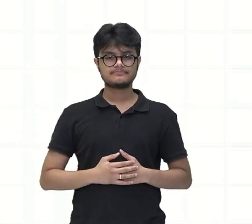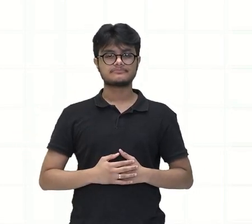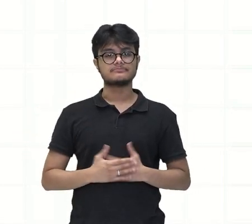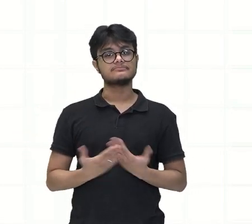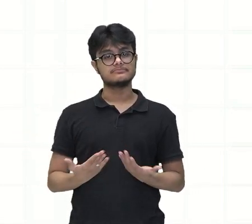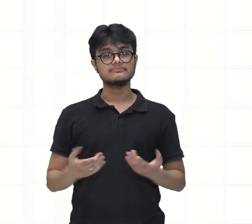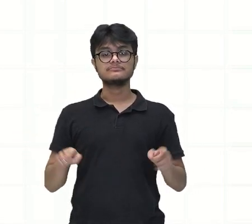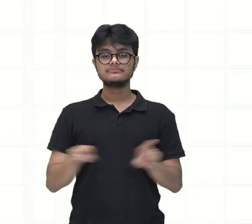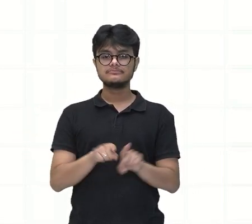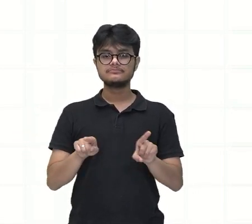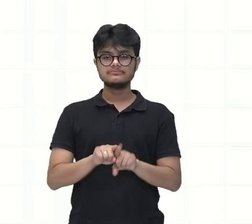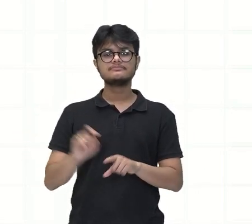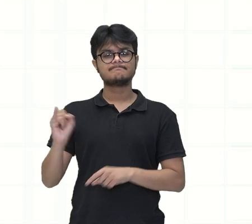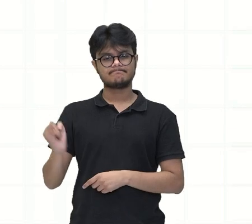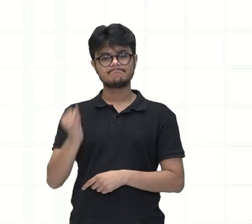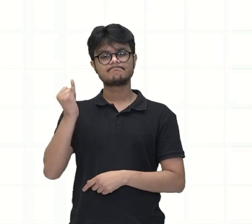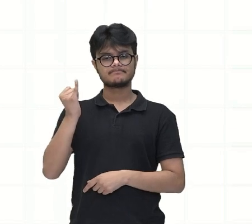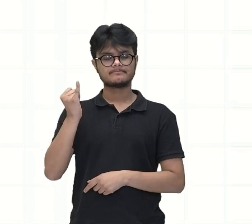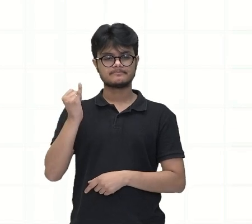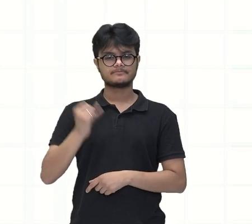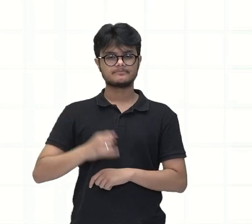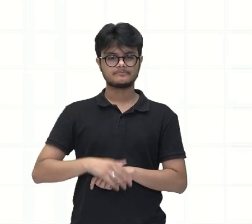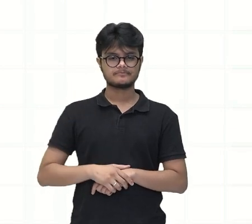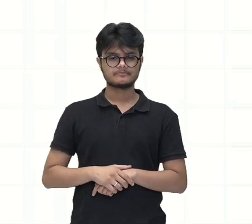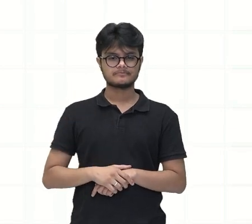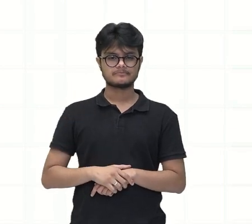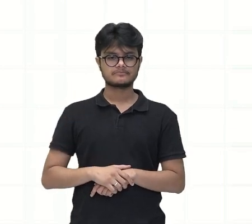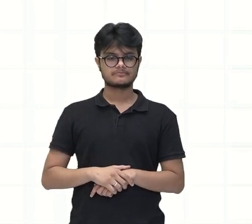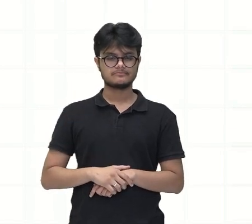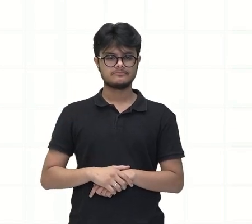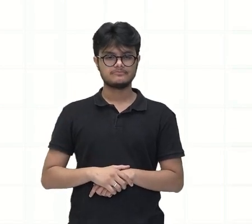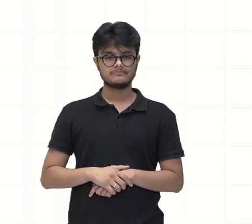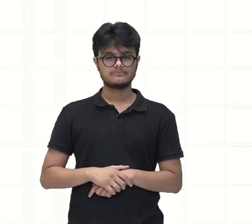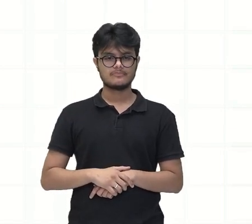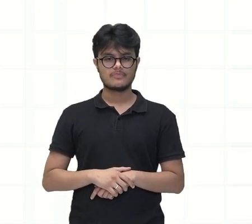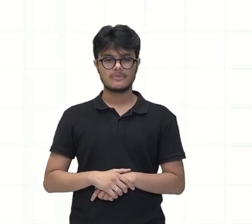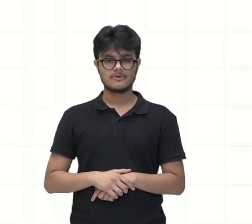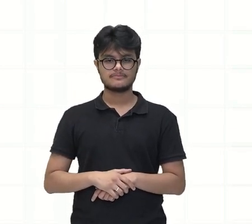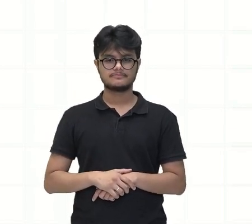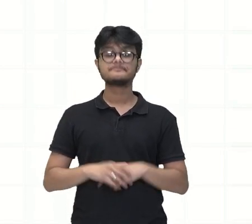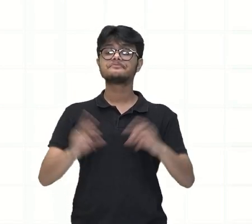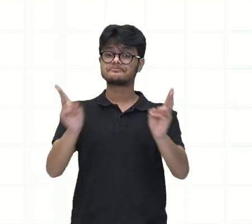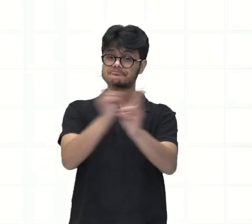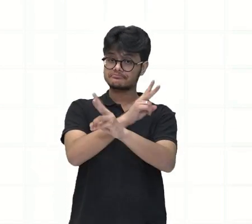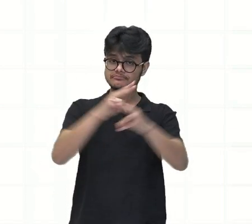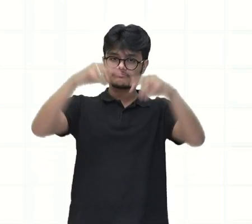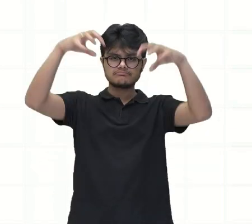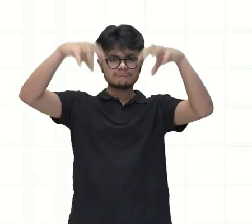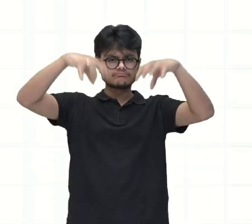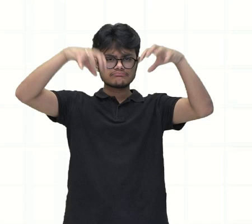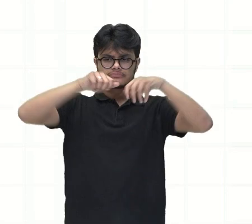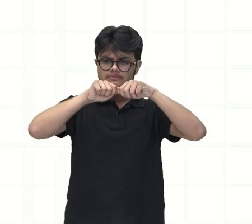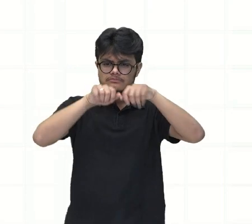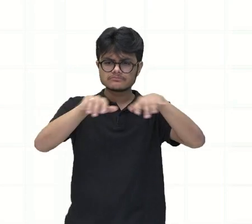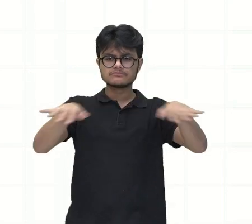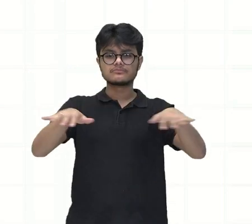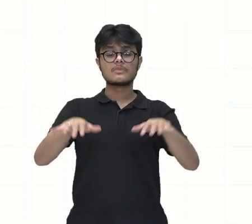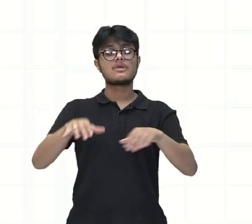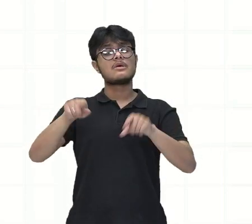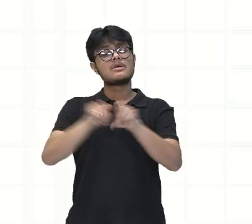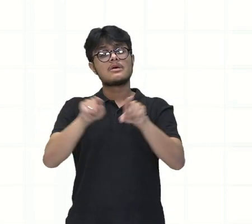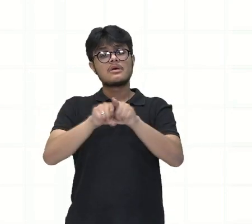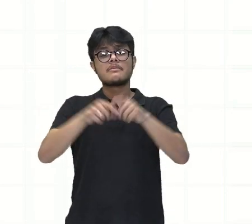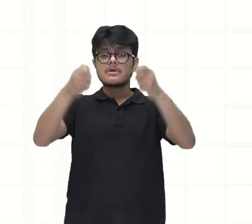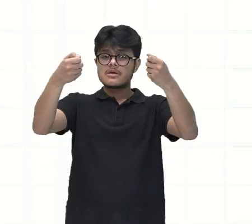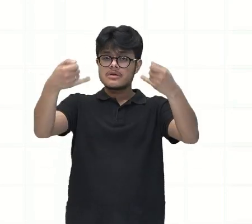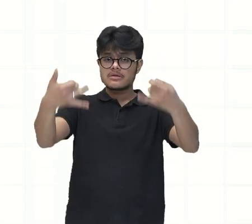de culturas e a disponibilidade de água para irrigação. Além de comentar para vocês